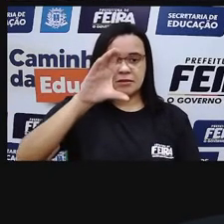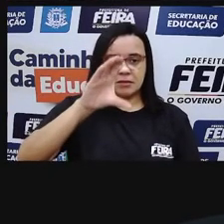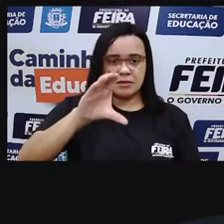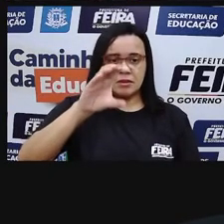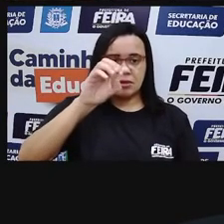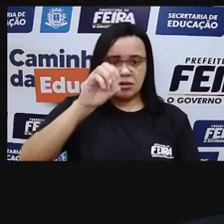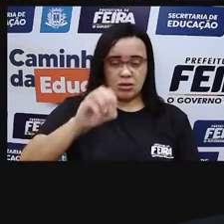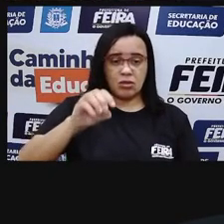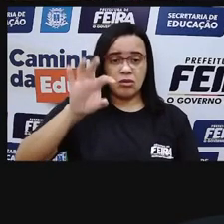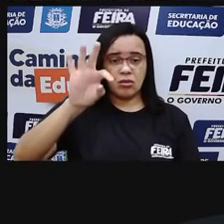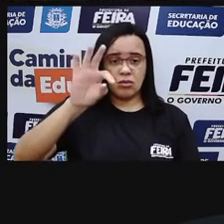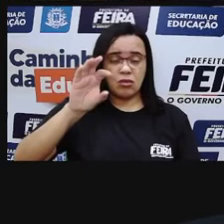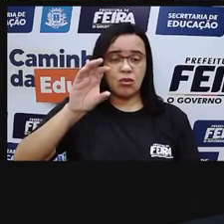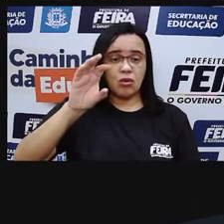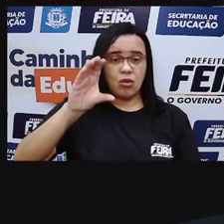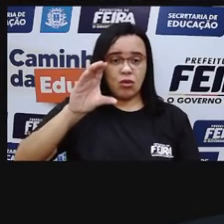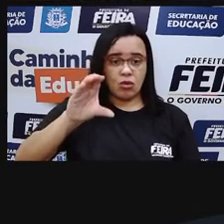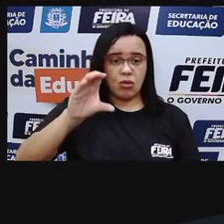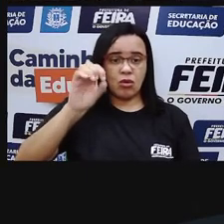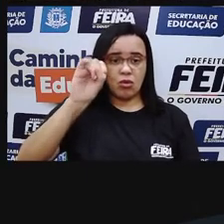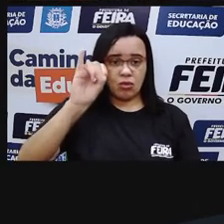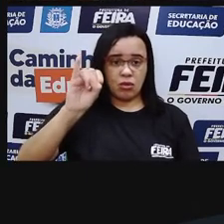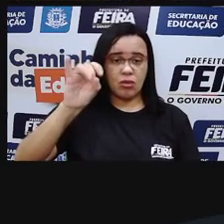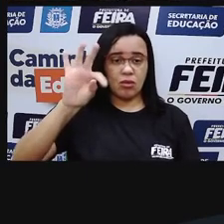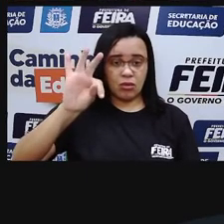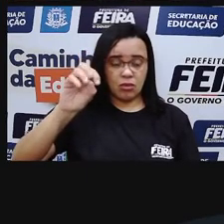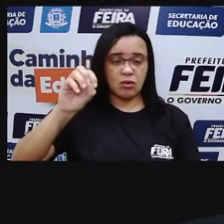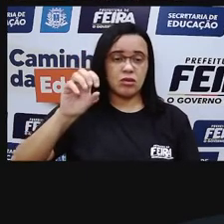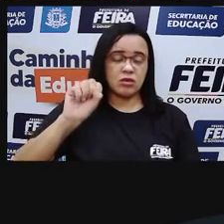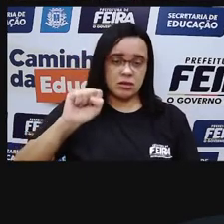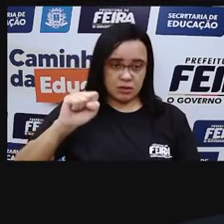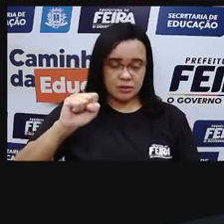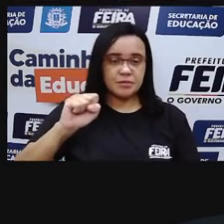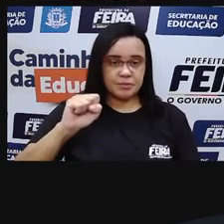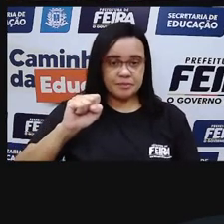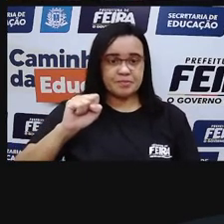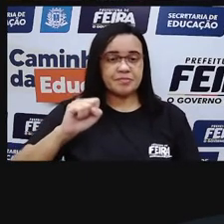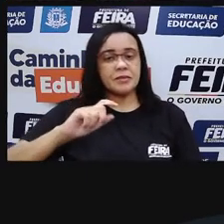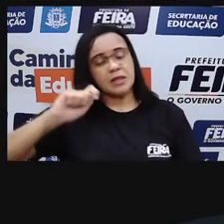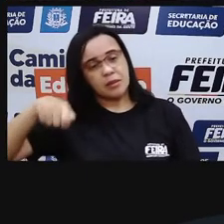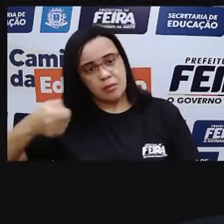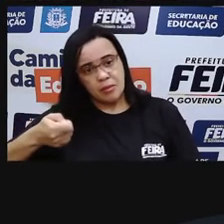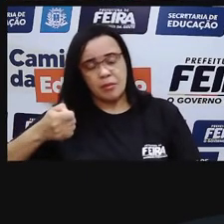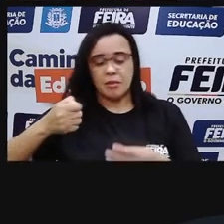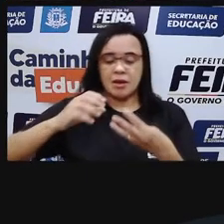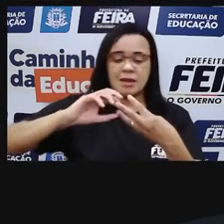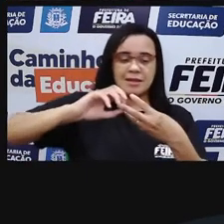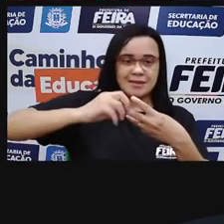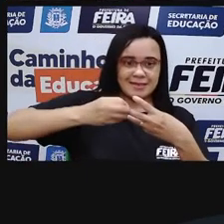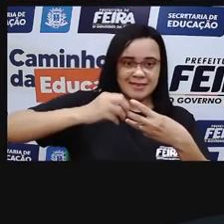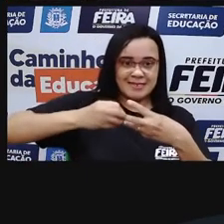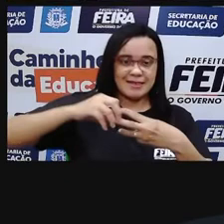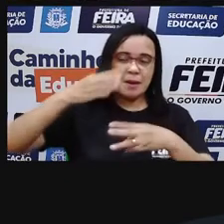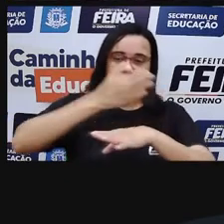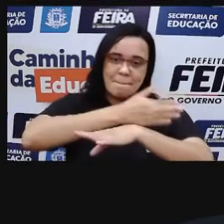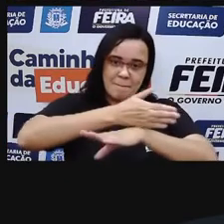células. Às vezes, então, a gente vai chamar de células brancas, de glóbulos brancos, são os leucócitos, certo? E são eles que